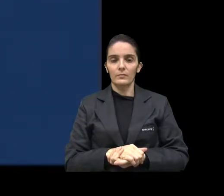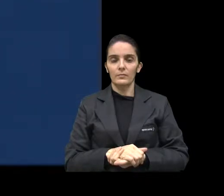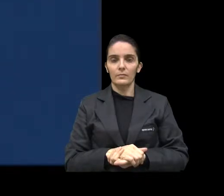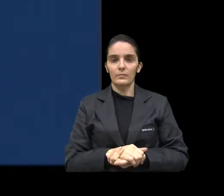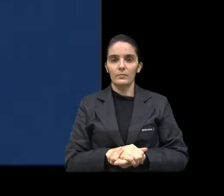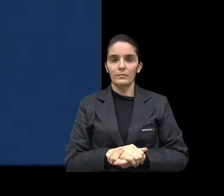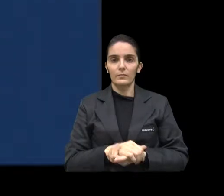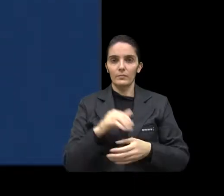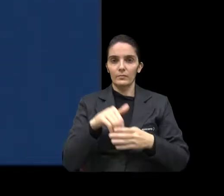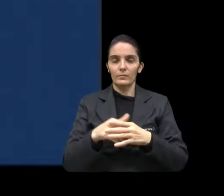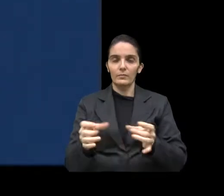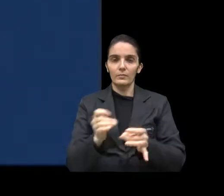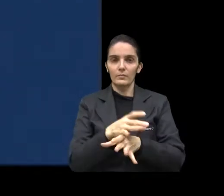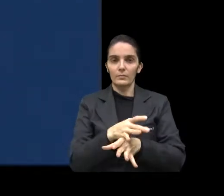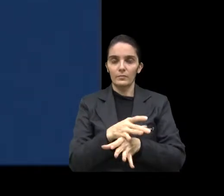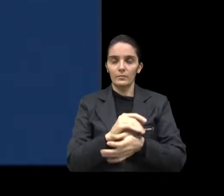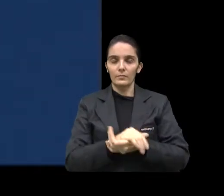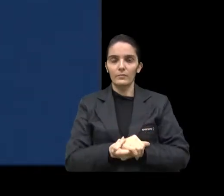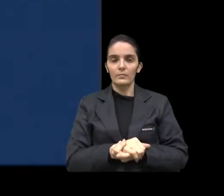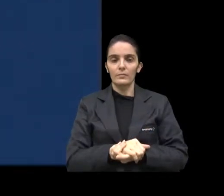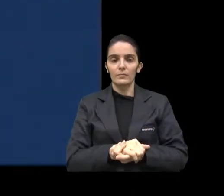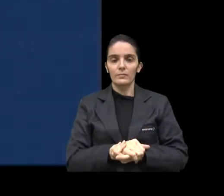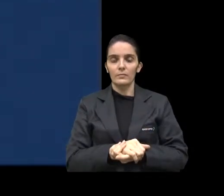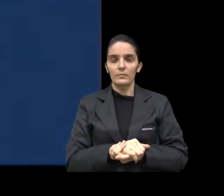Está encerrada a votação.